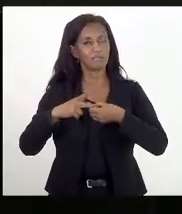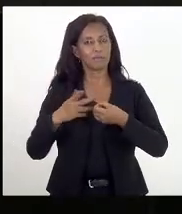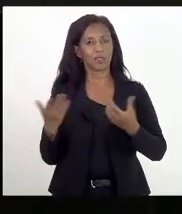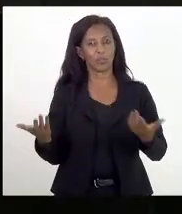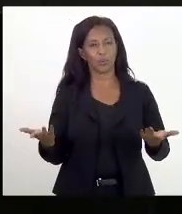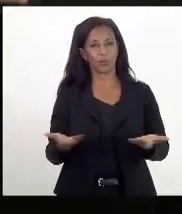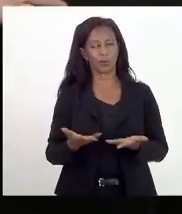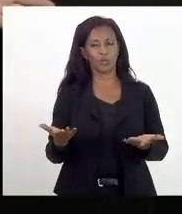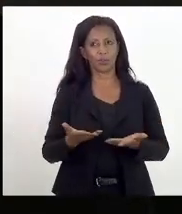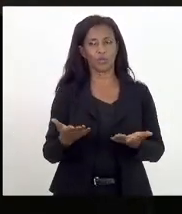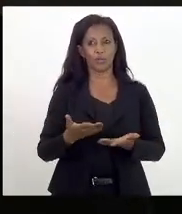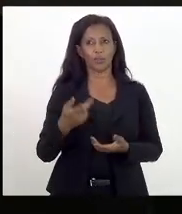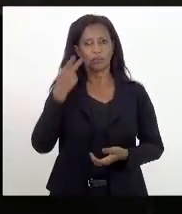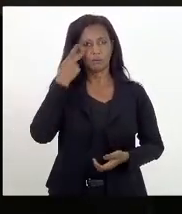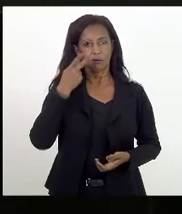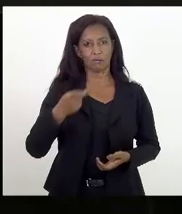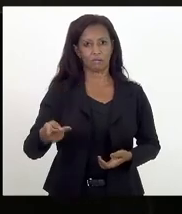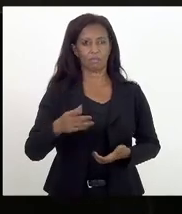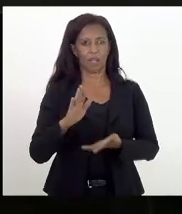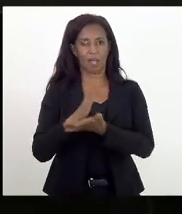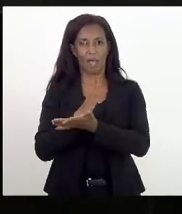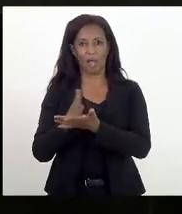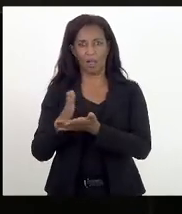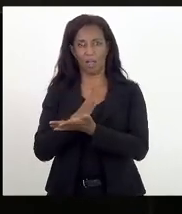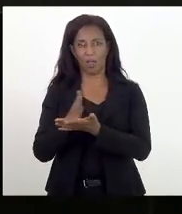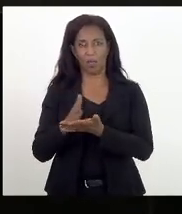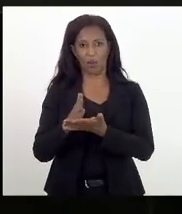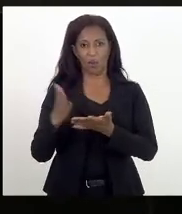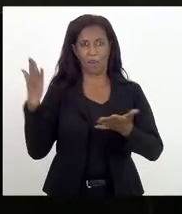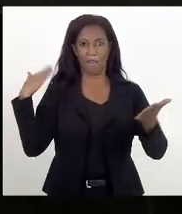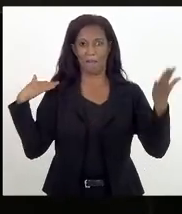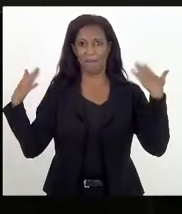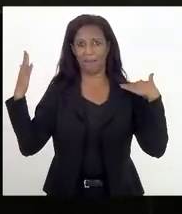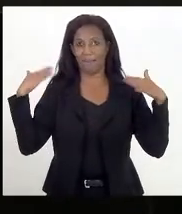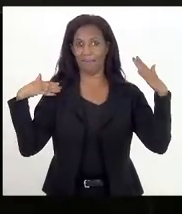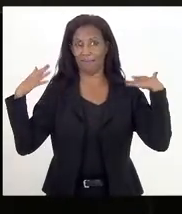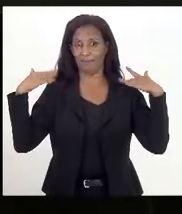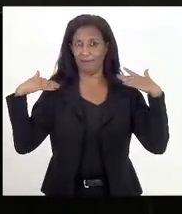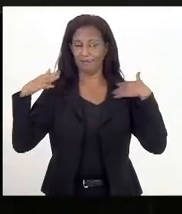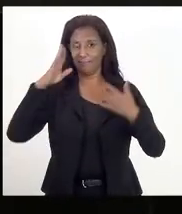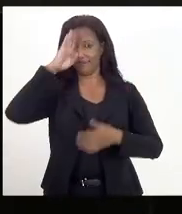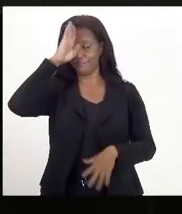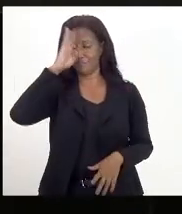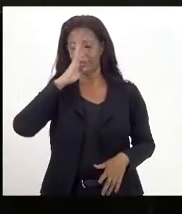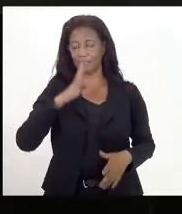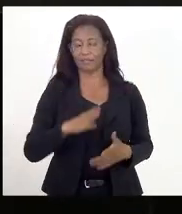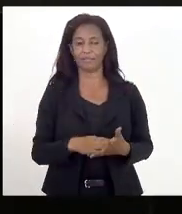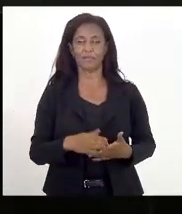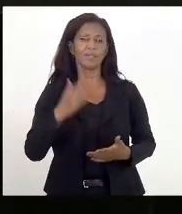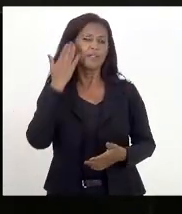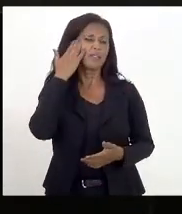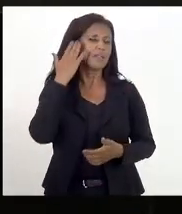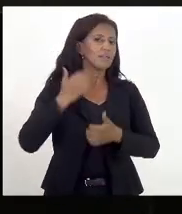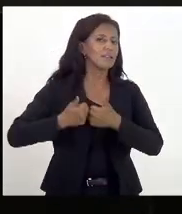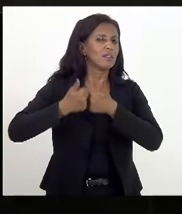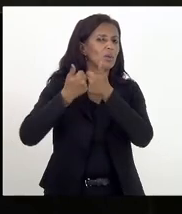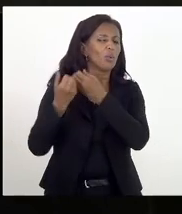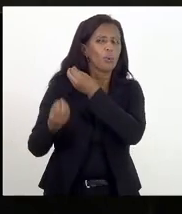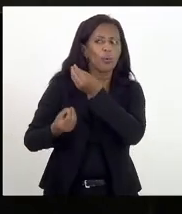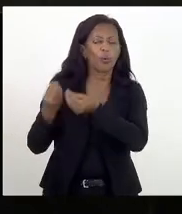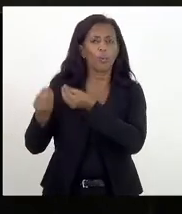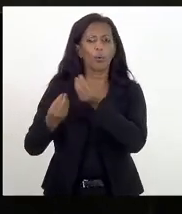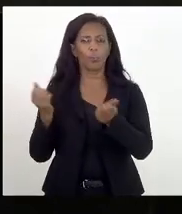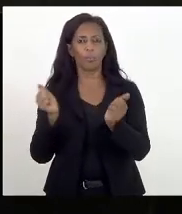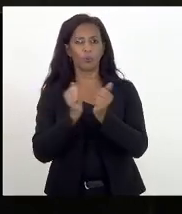hoje estamos visitando Oi gente da marinha brasileira no sentido de entender melhor como podemos